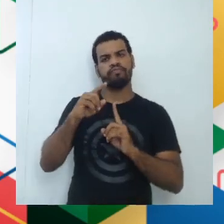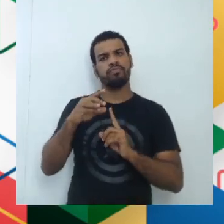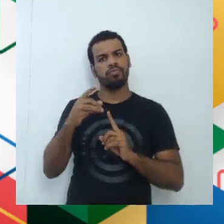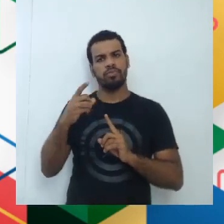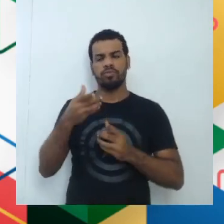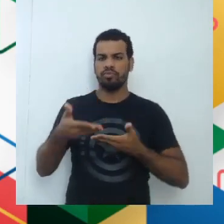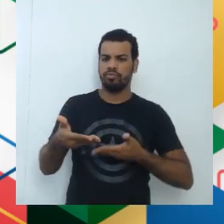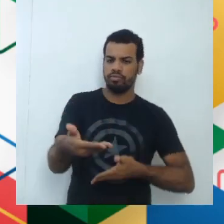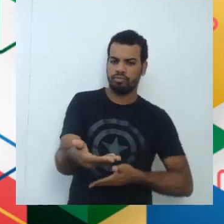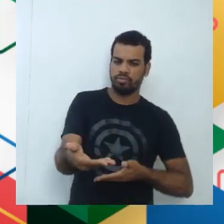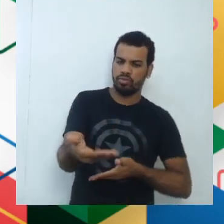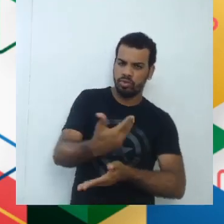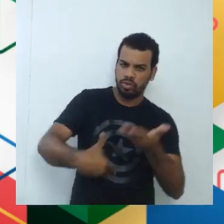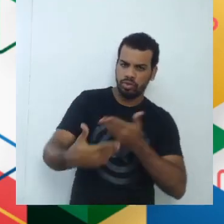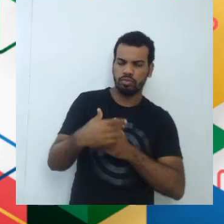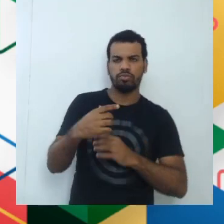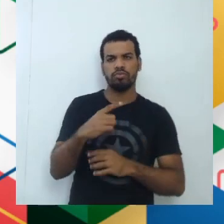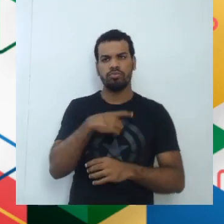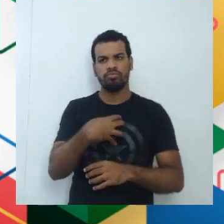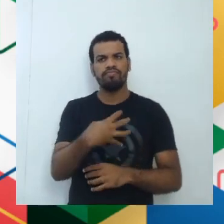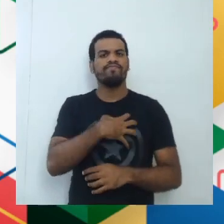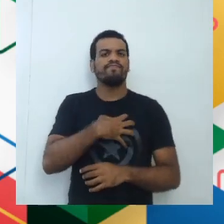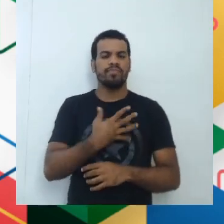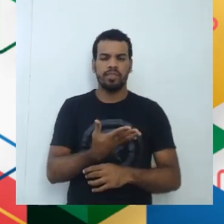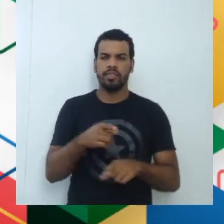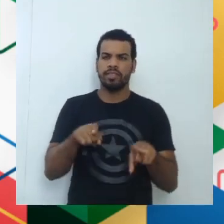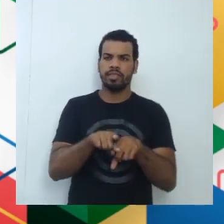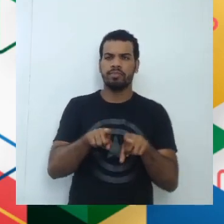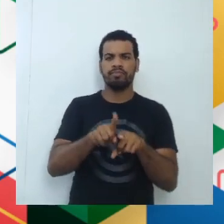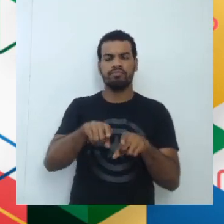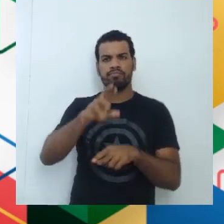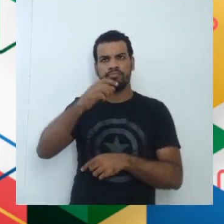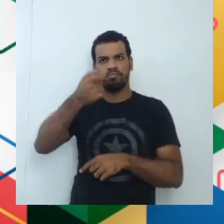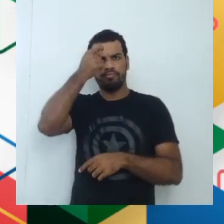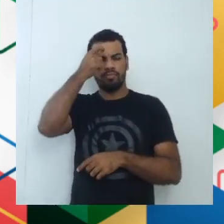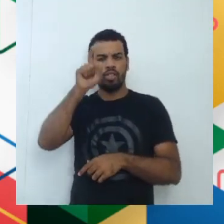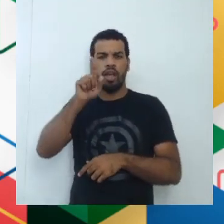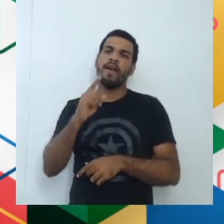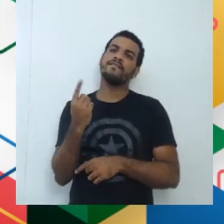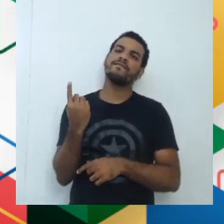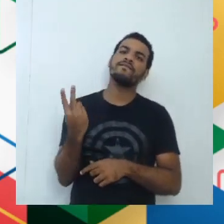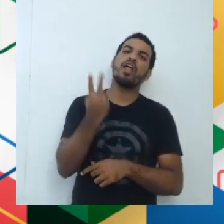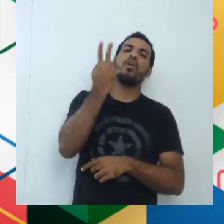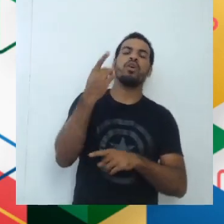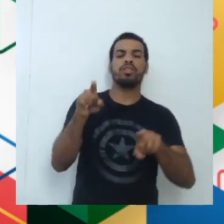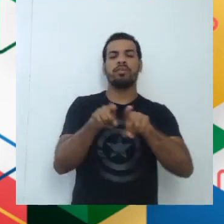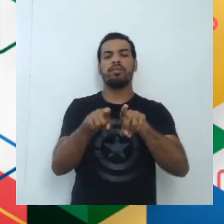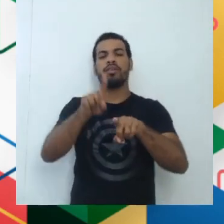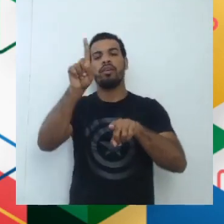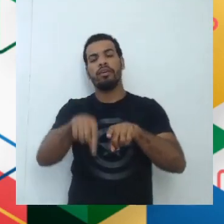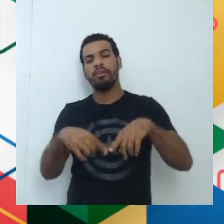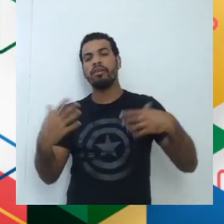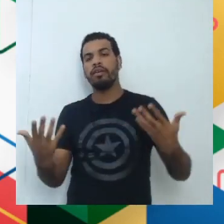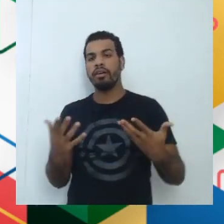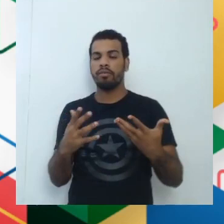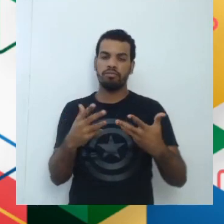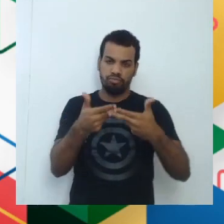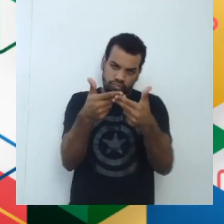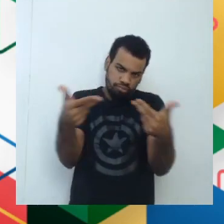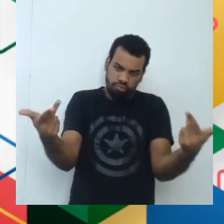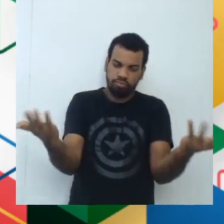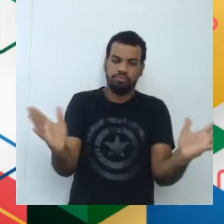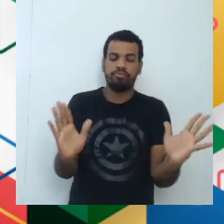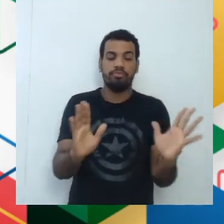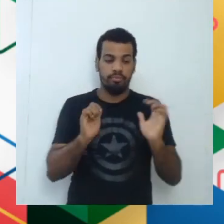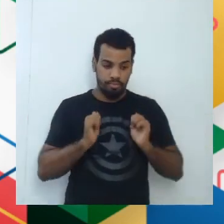ação tradicional, a ação afetiva, e a ação racional, que ela pode ser com relação a valores e pode ser também com relação a fins.